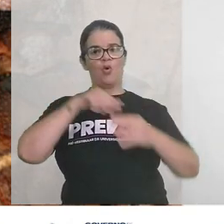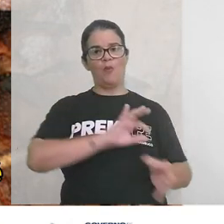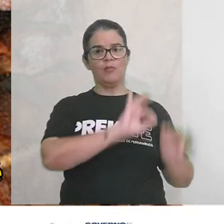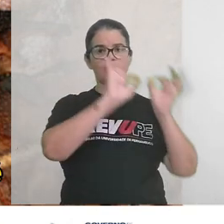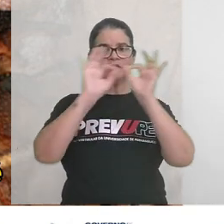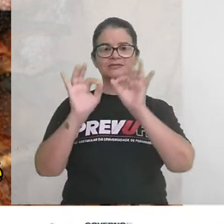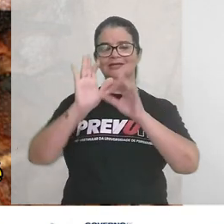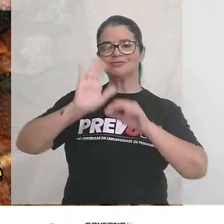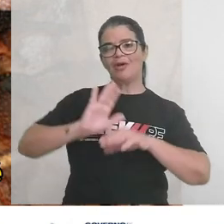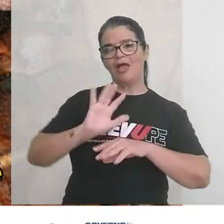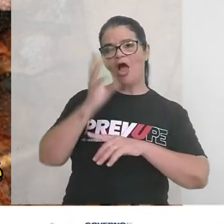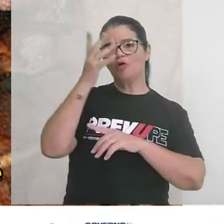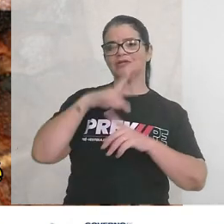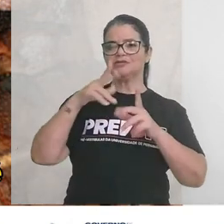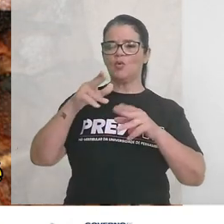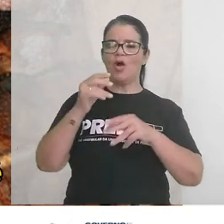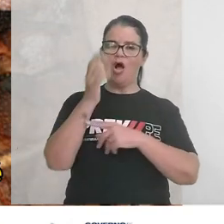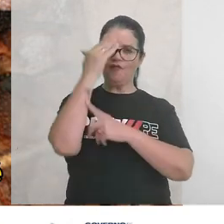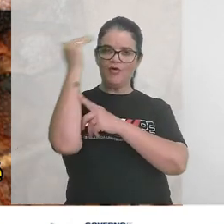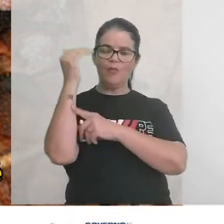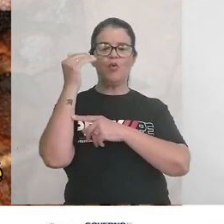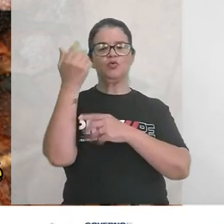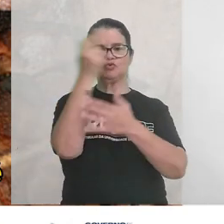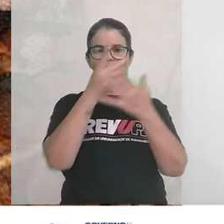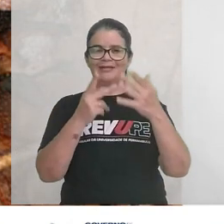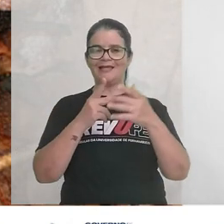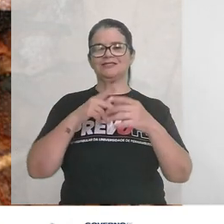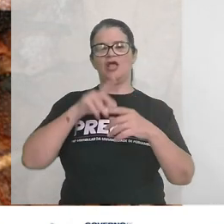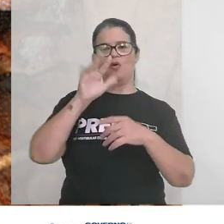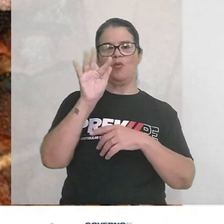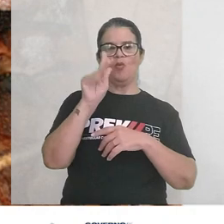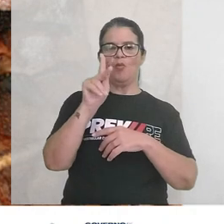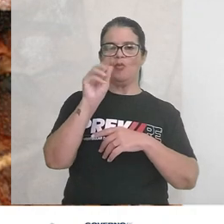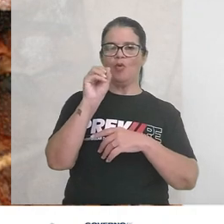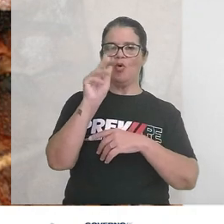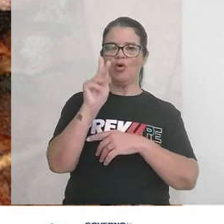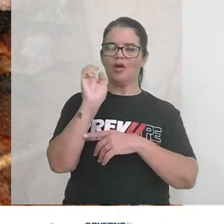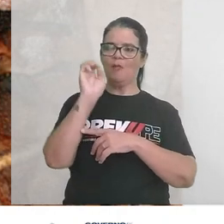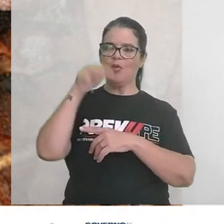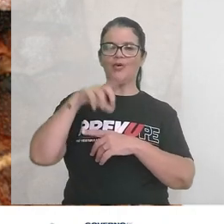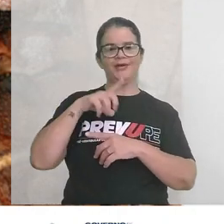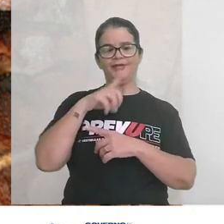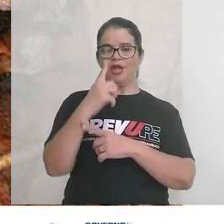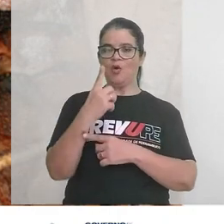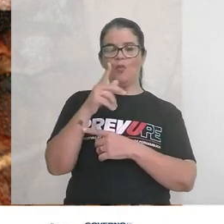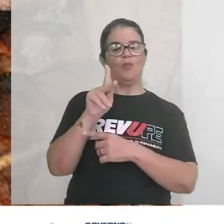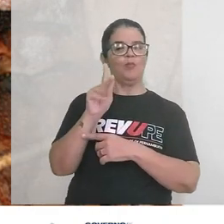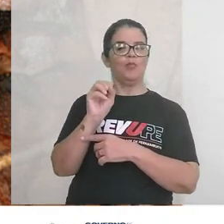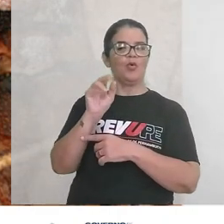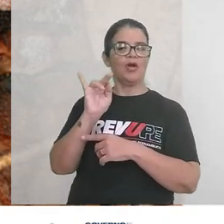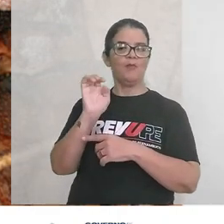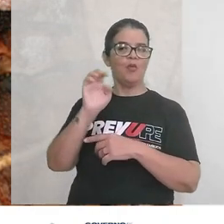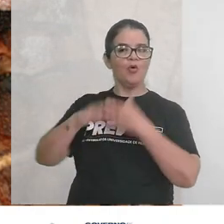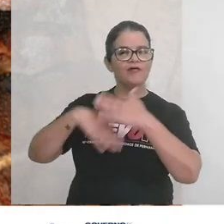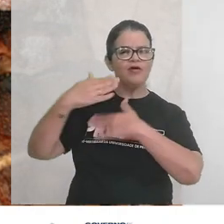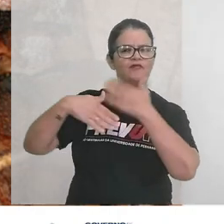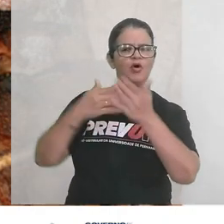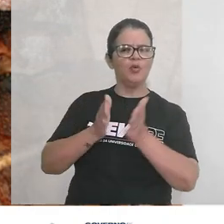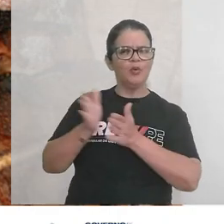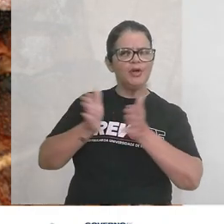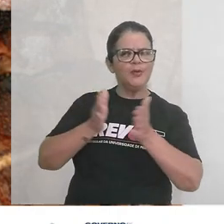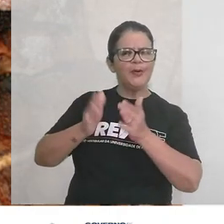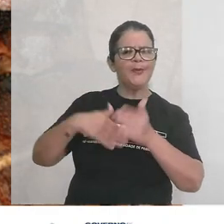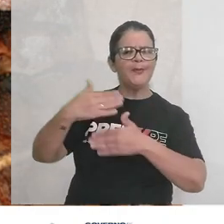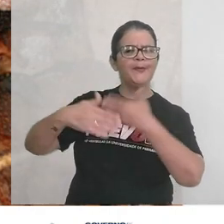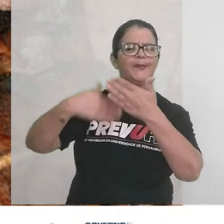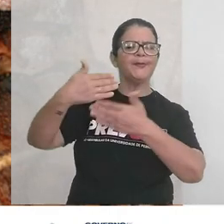acontece feito num desenho famoso chamado Pokémon né que eu tenho aqui um serzinho lá né um Pokémon e ele vai evoluindo ao longo do tempo então é